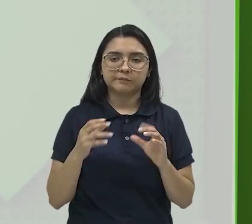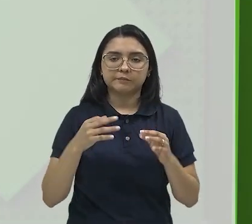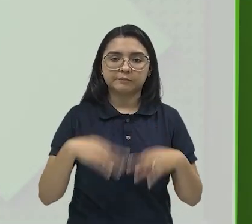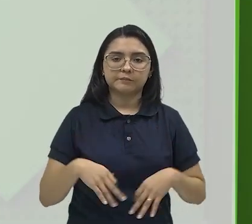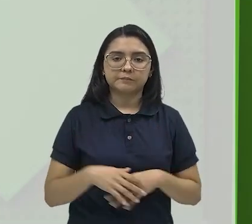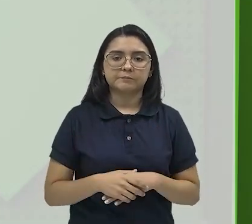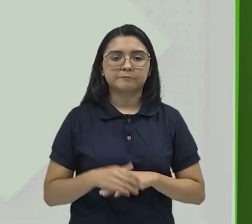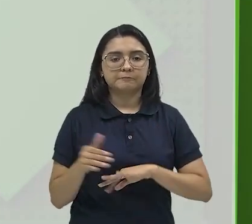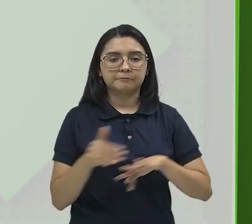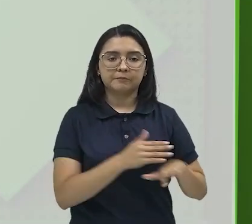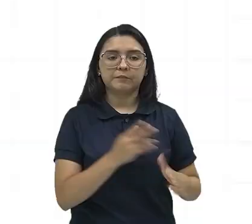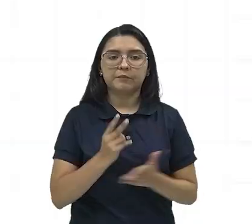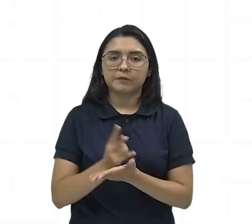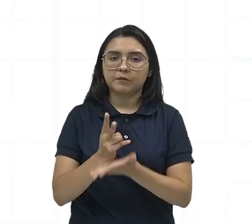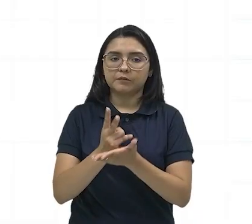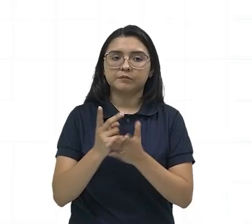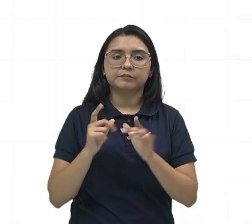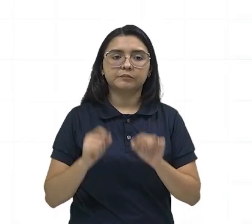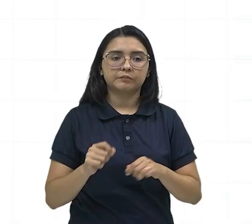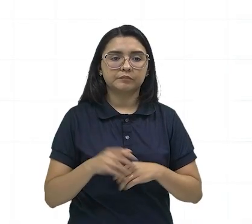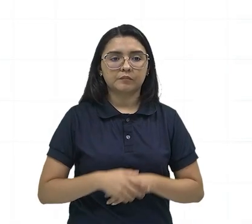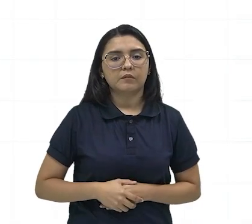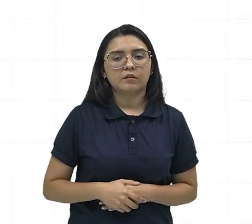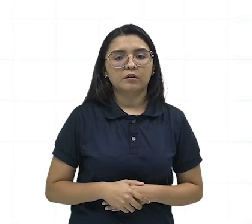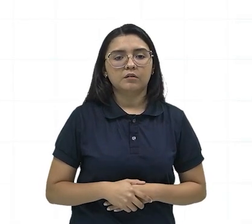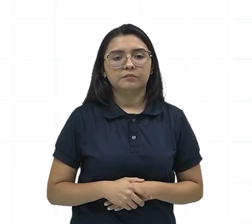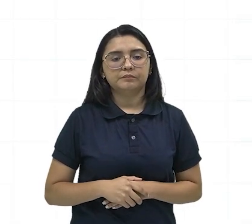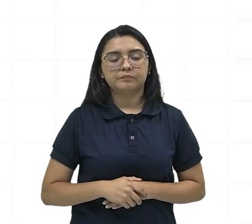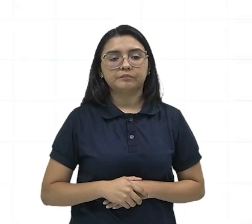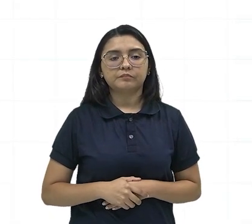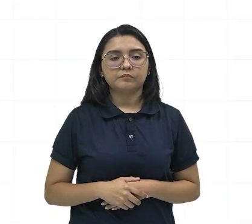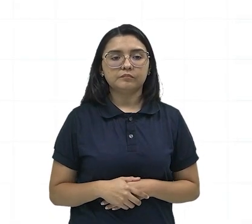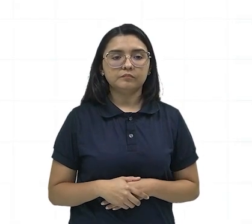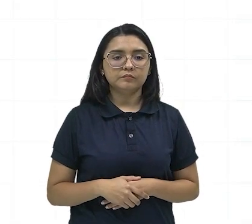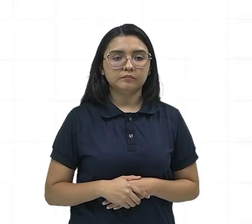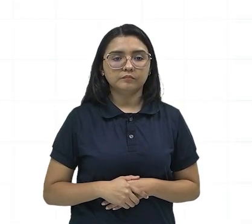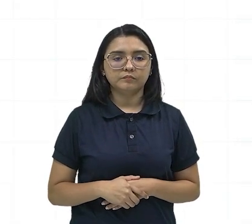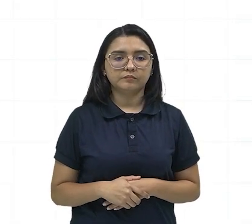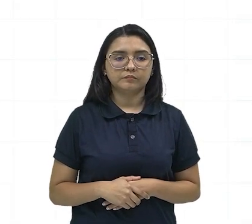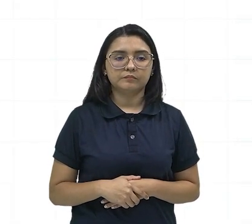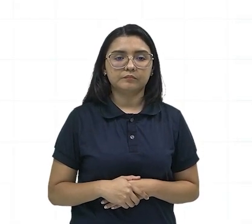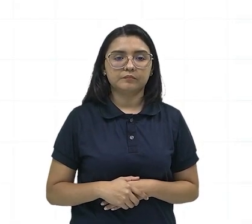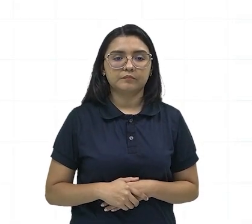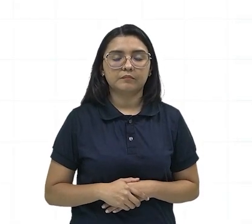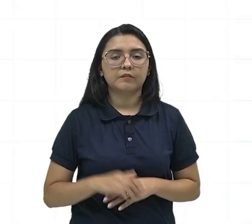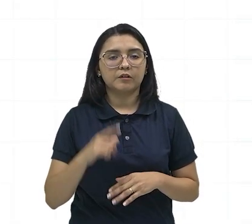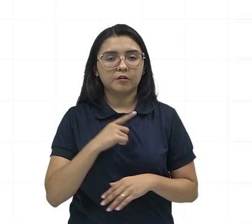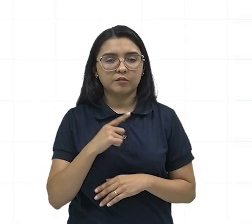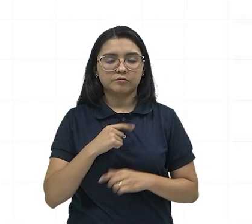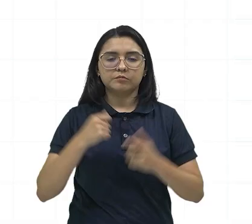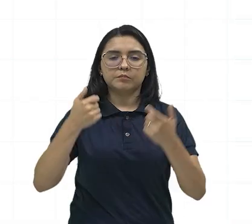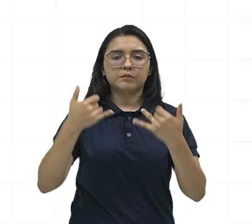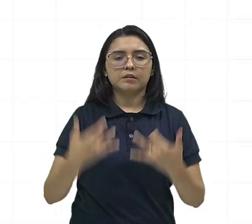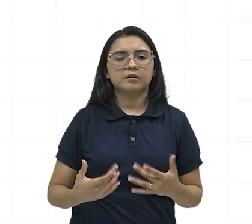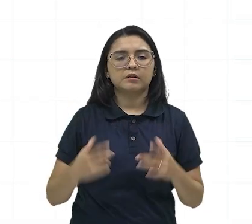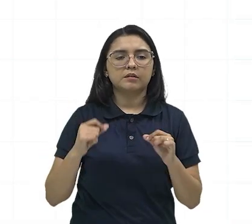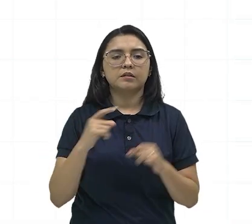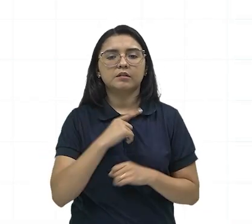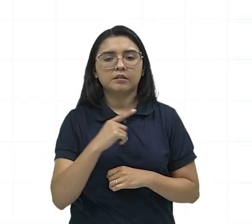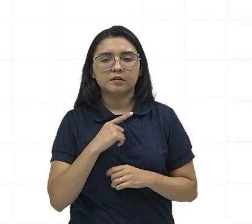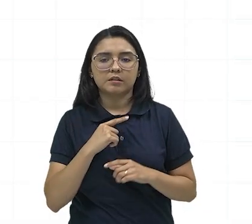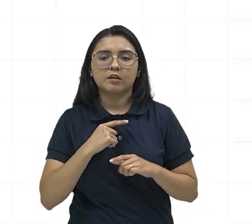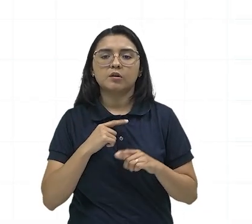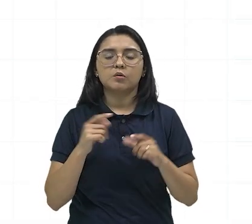bom? Continuando aí nos artrópodes, como eu comentei, dos insetos, olha, falei dos insetos, eles possuem o corpo